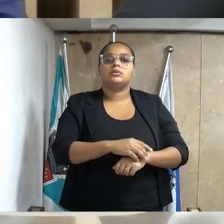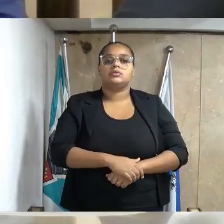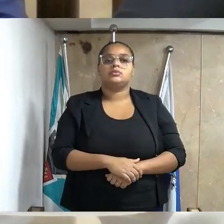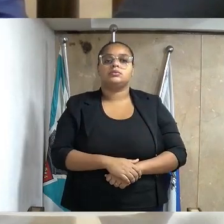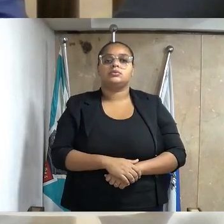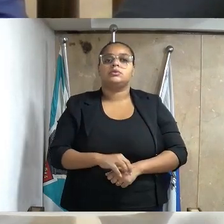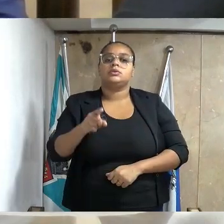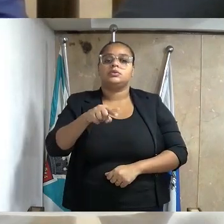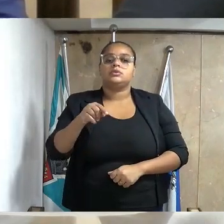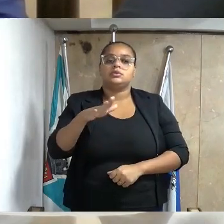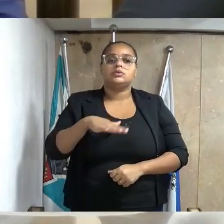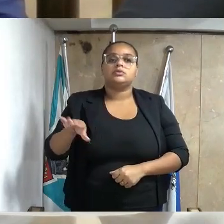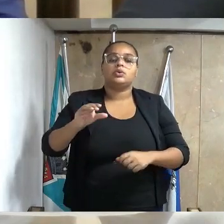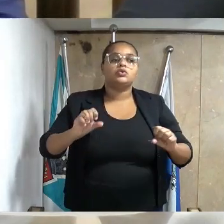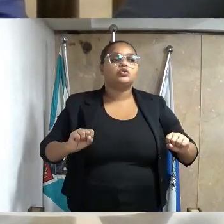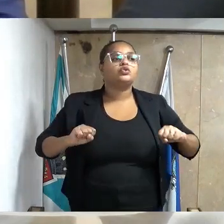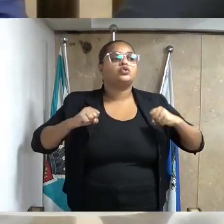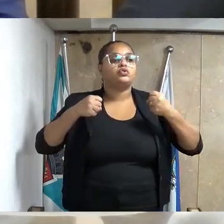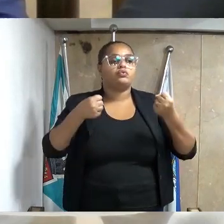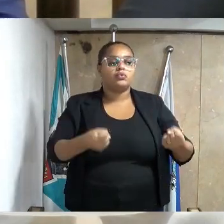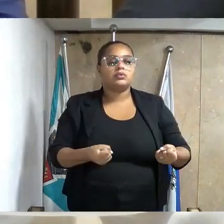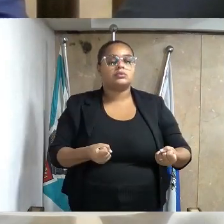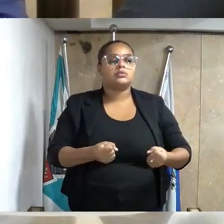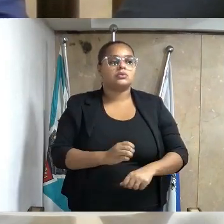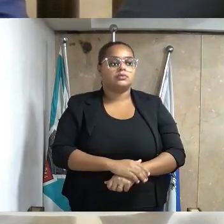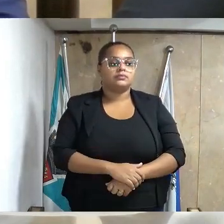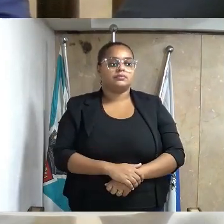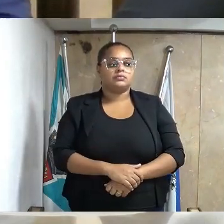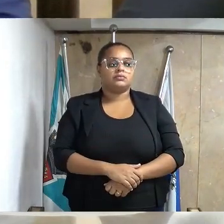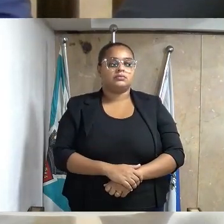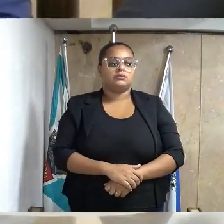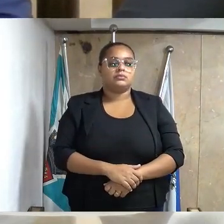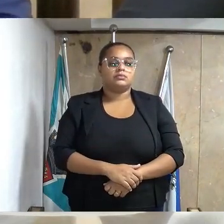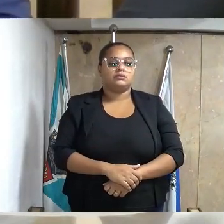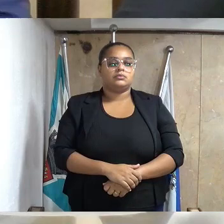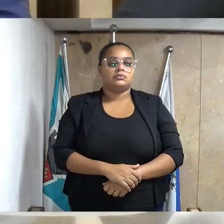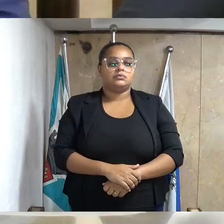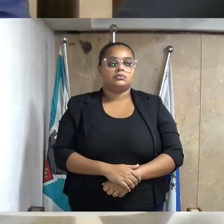com integridade, dedicação, foco e excelência.